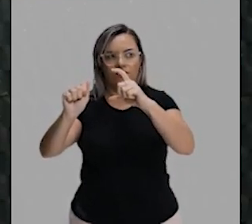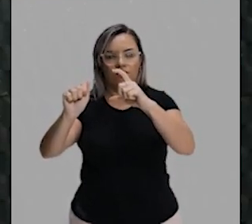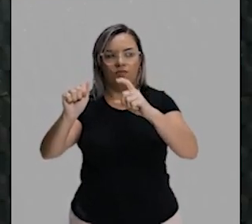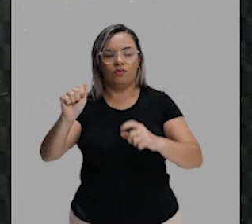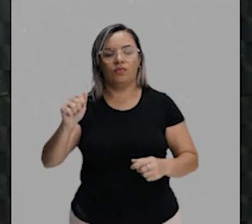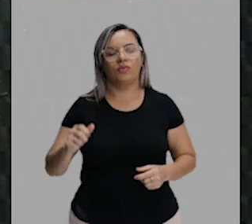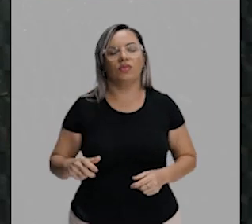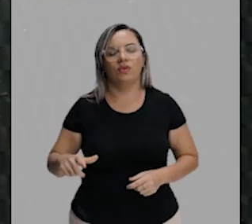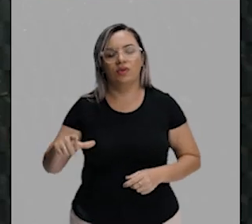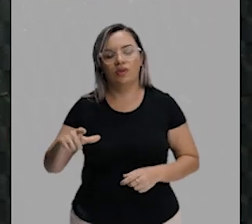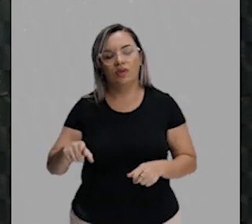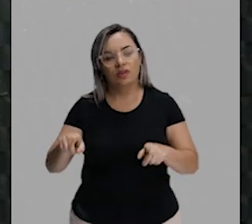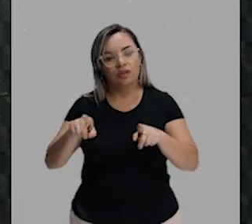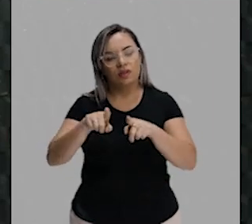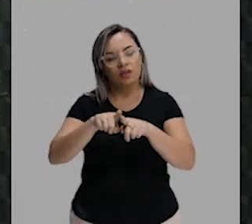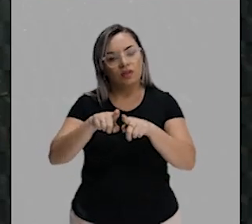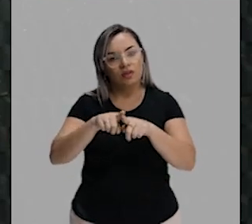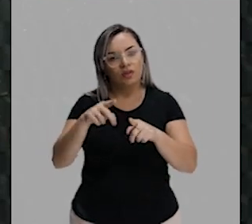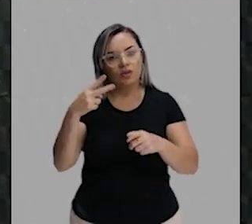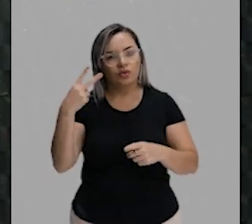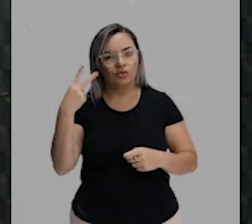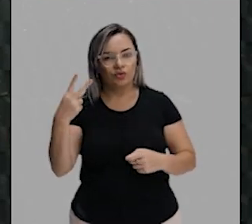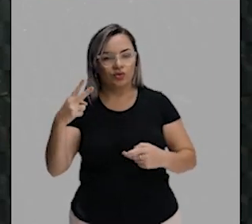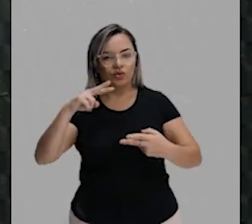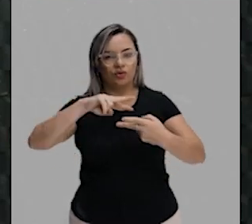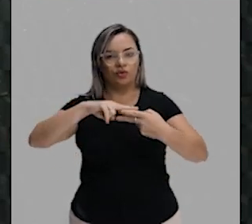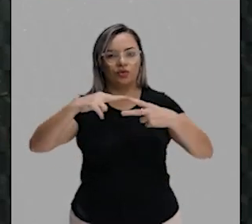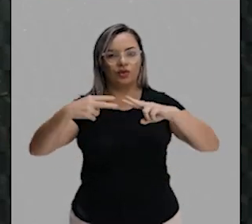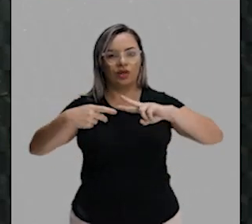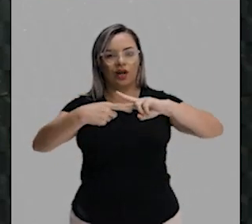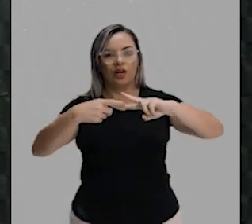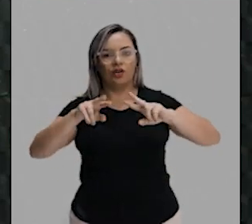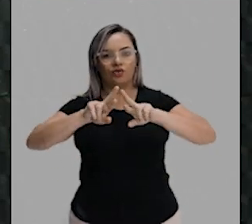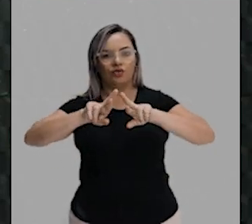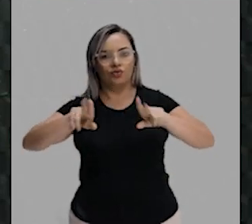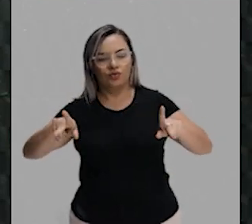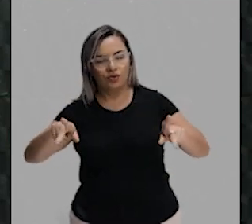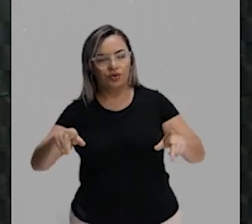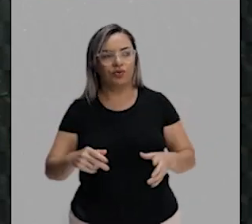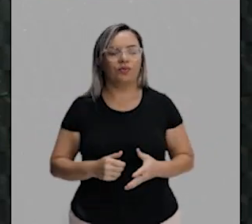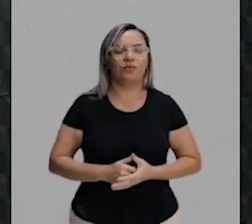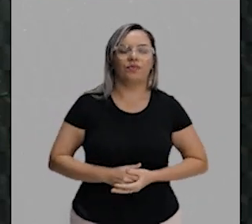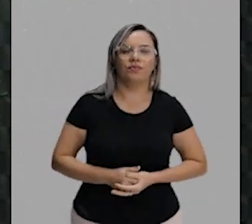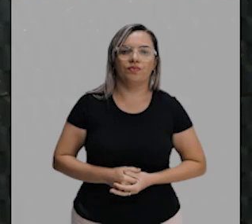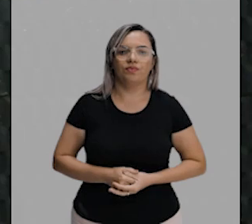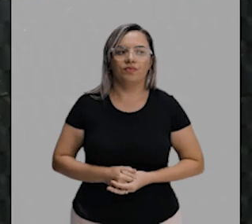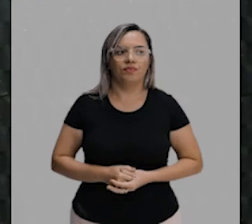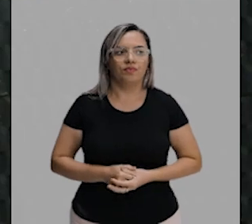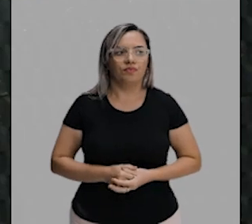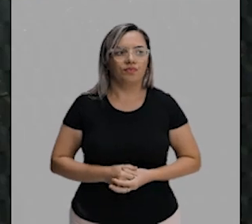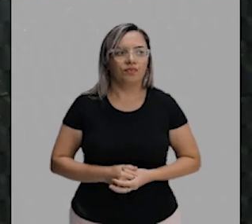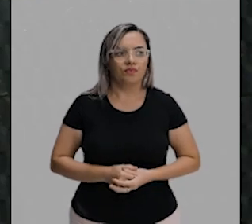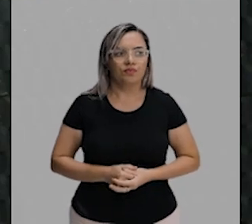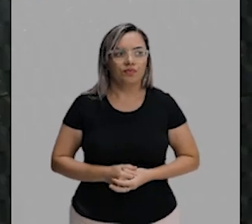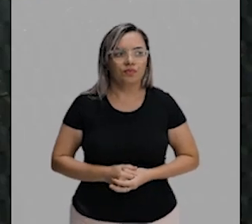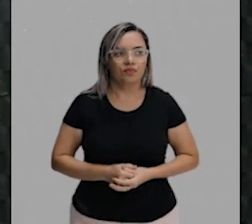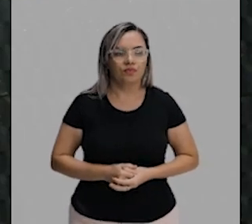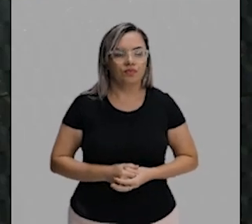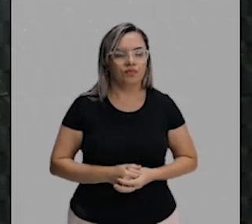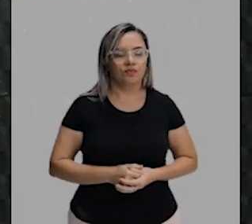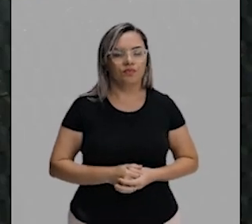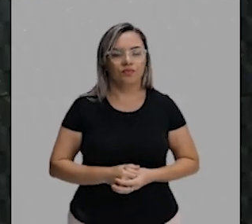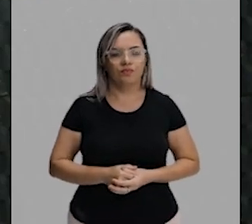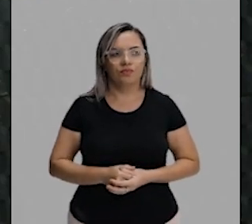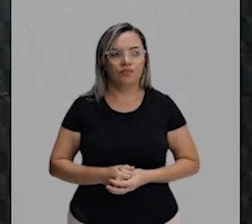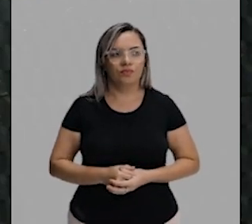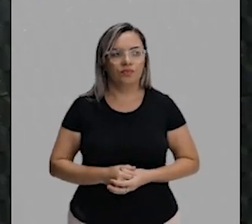heterozigoto também, porque são dois alelos diferentes. Indivíduo heterozigoto, ó, dois indivíduos heterozigotos. Agora